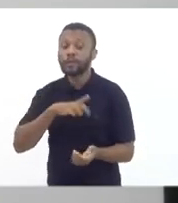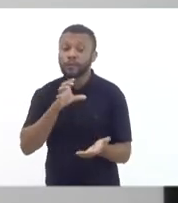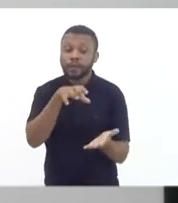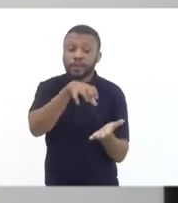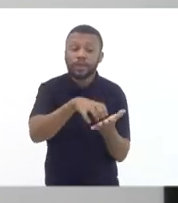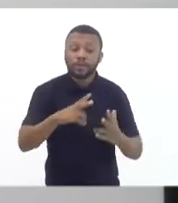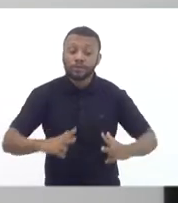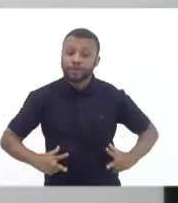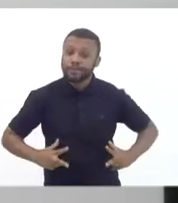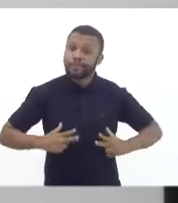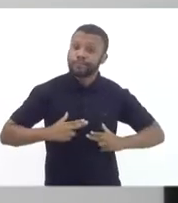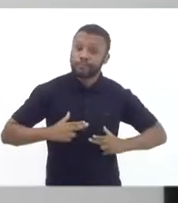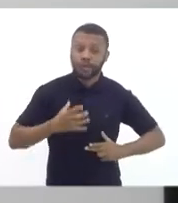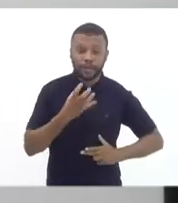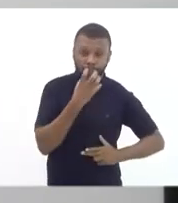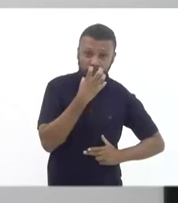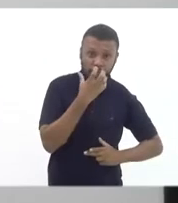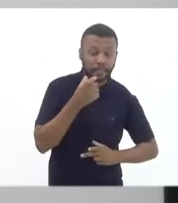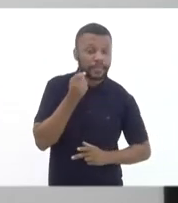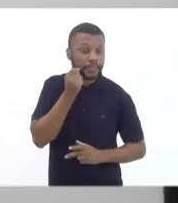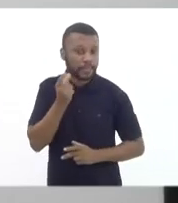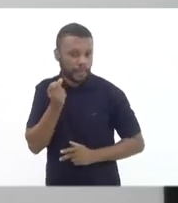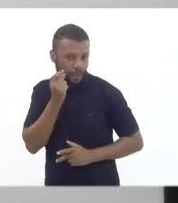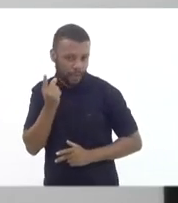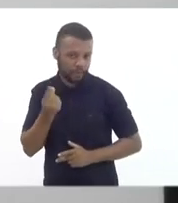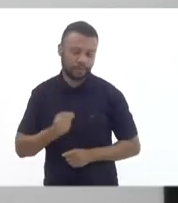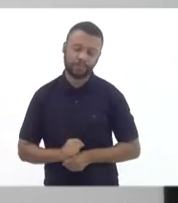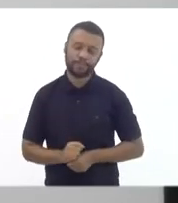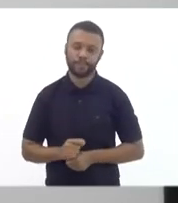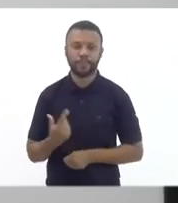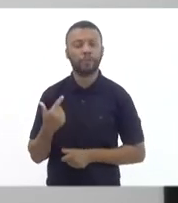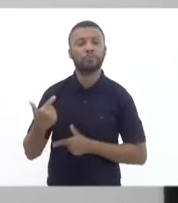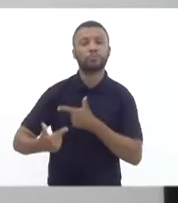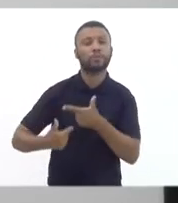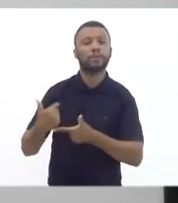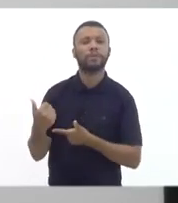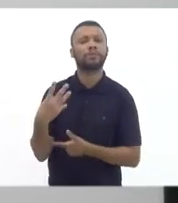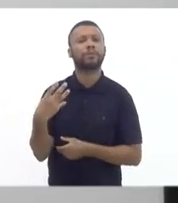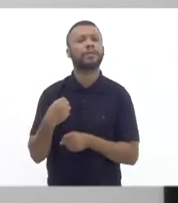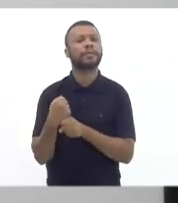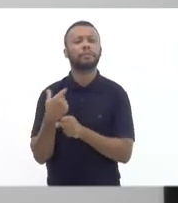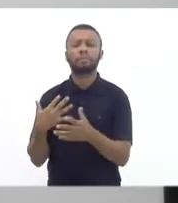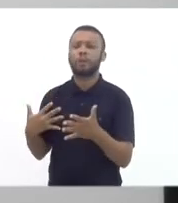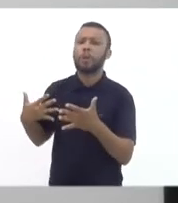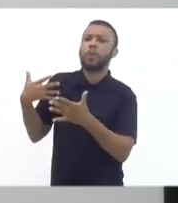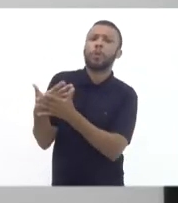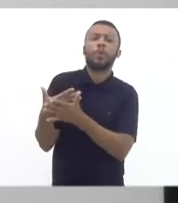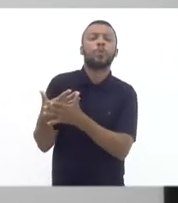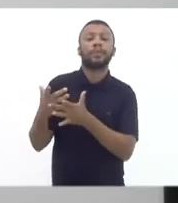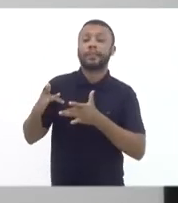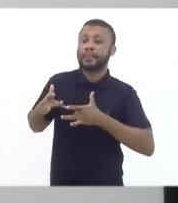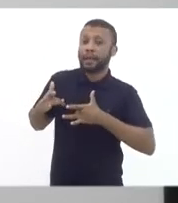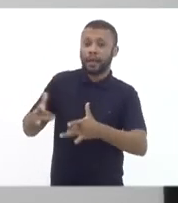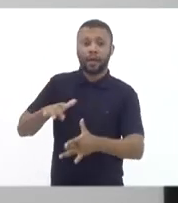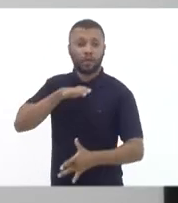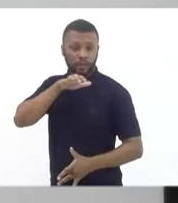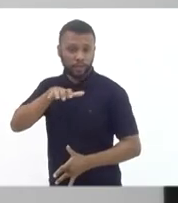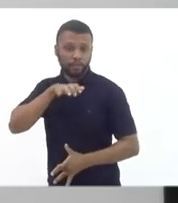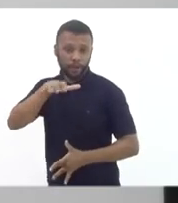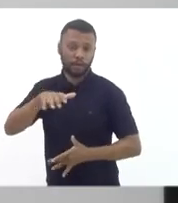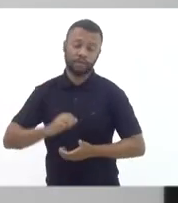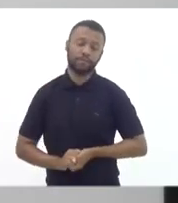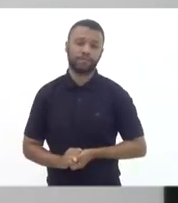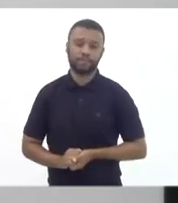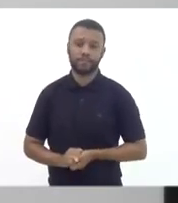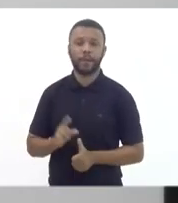gatos. Eu já estou há mais de 40 anos nessa história da causa animal, né? E eu quero, deixar, em